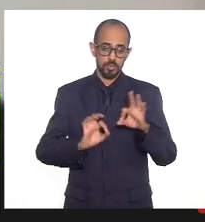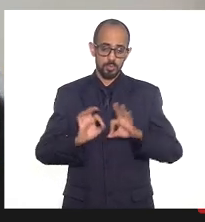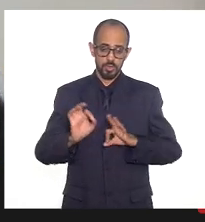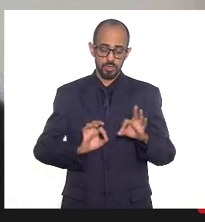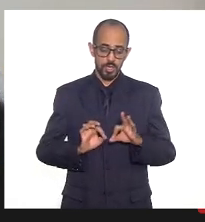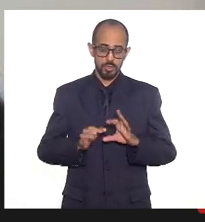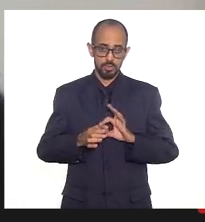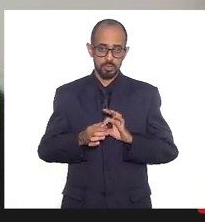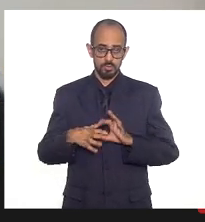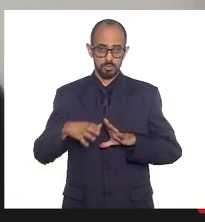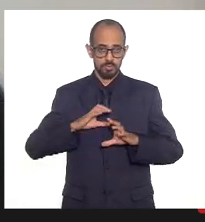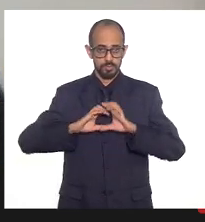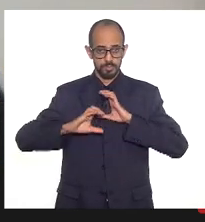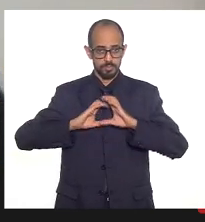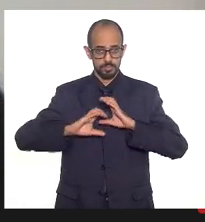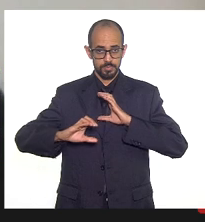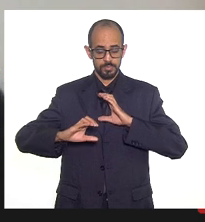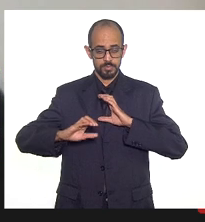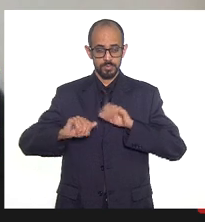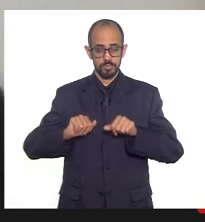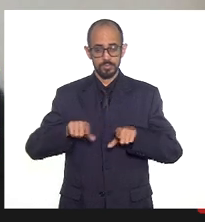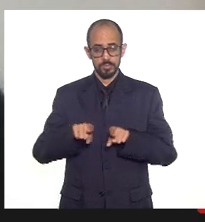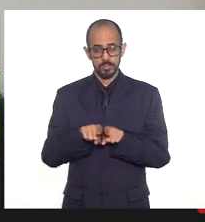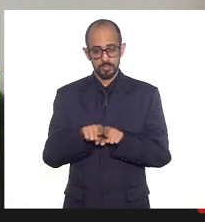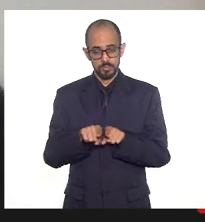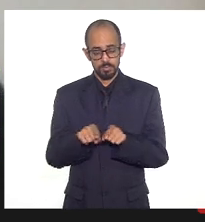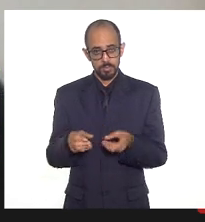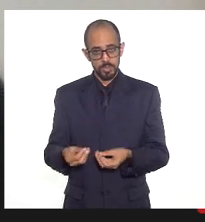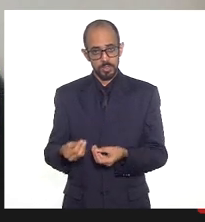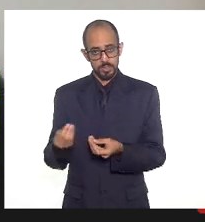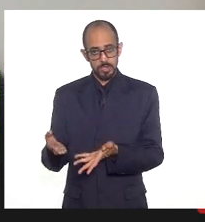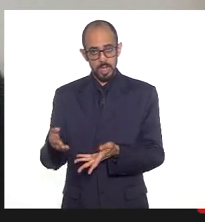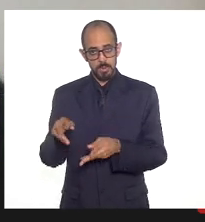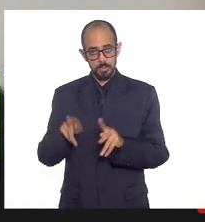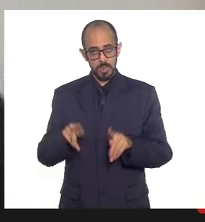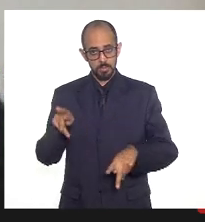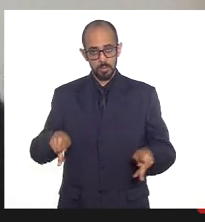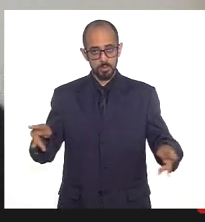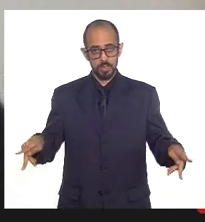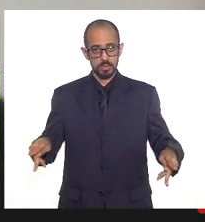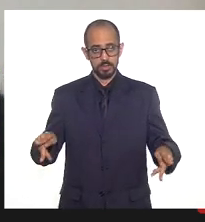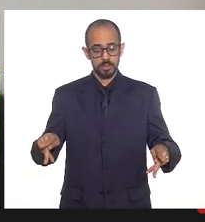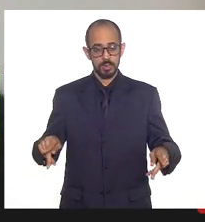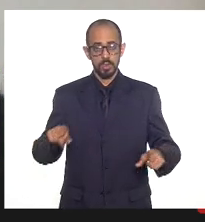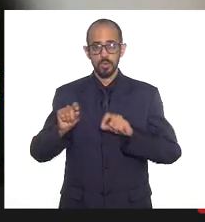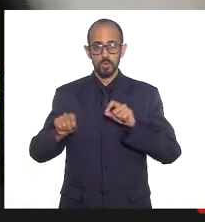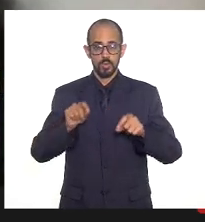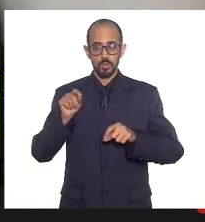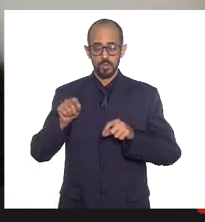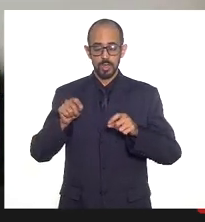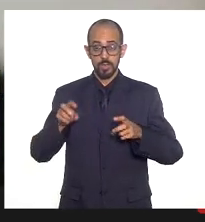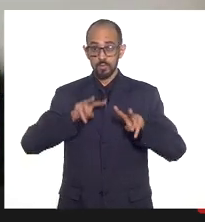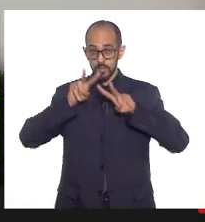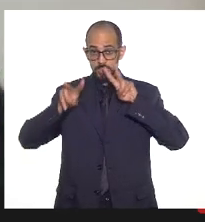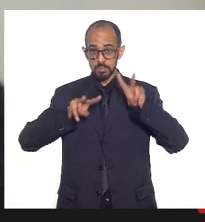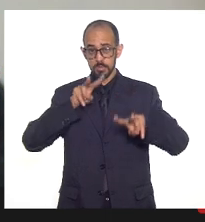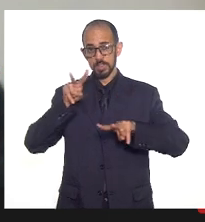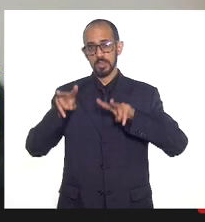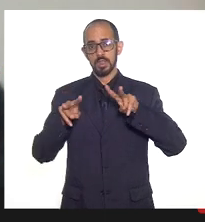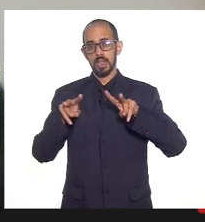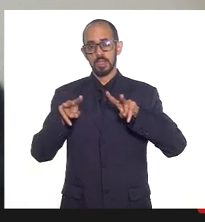democratização da comunicação, de levar o povo, né, dar voz a quem não tem espaço nos